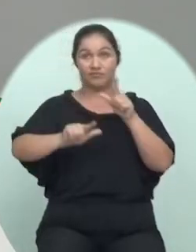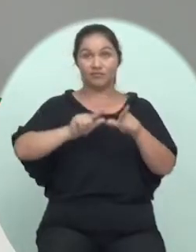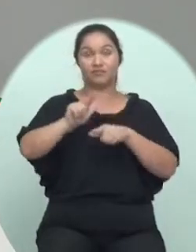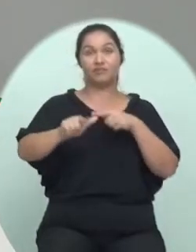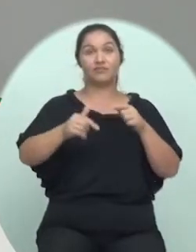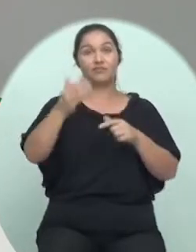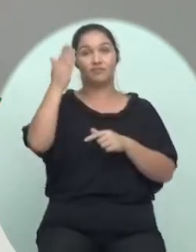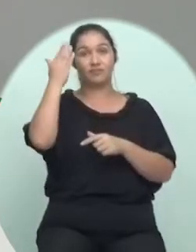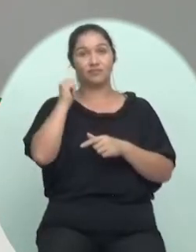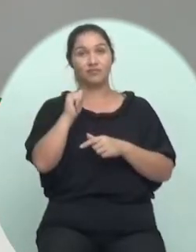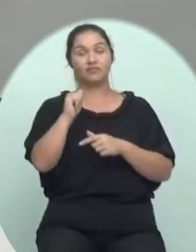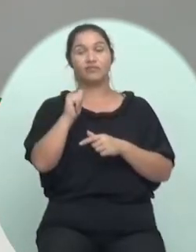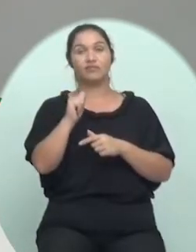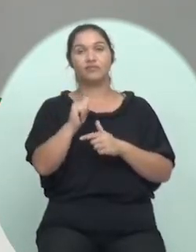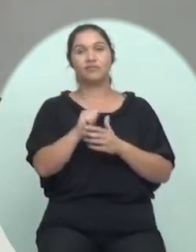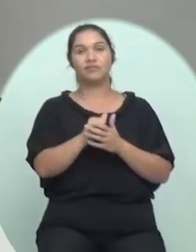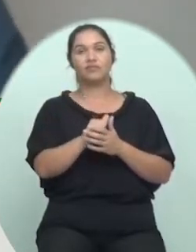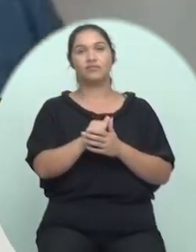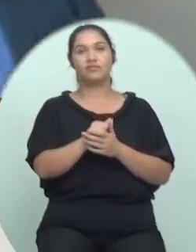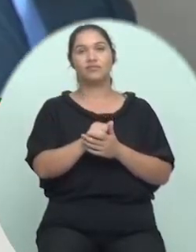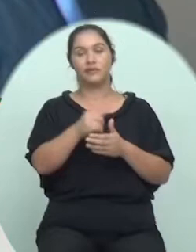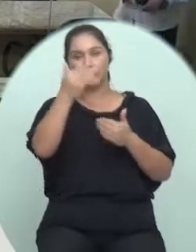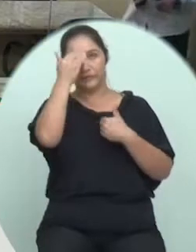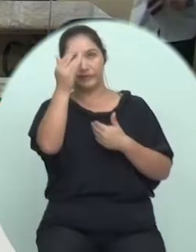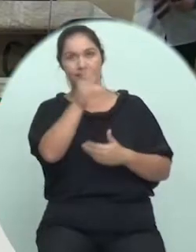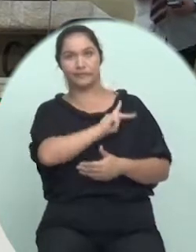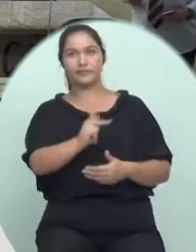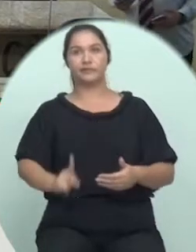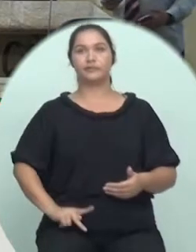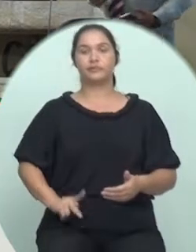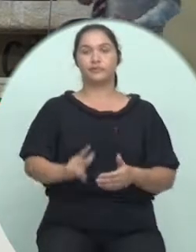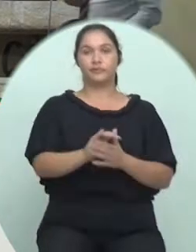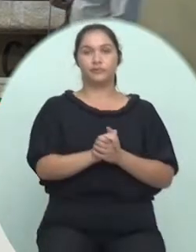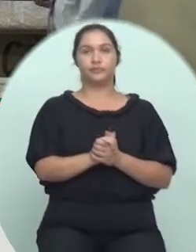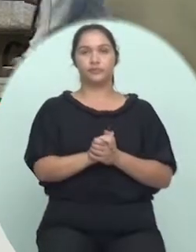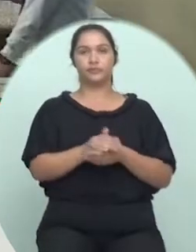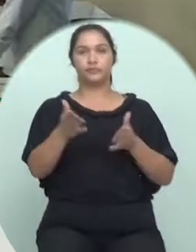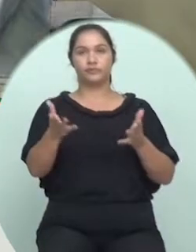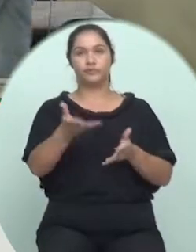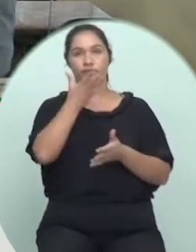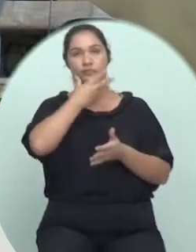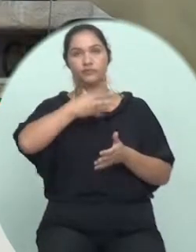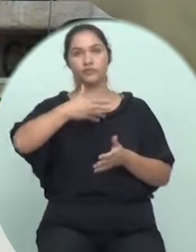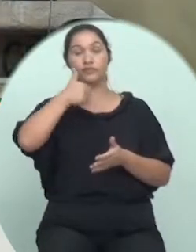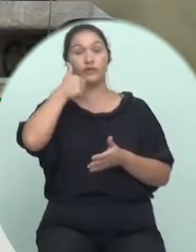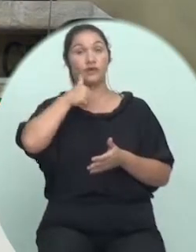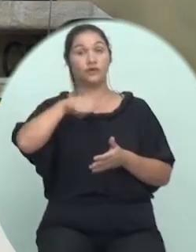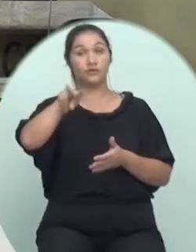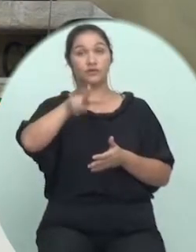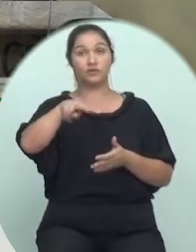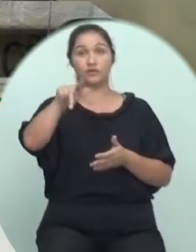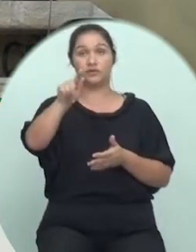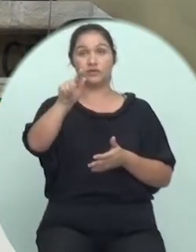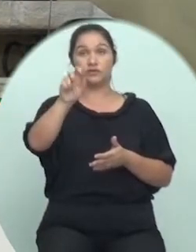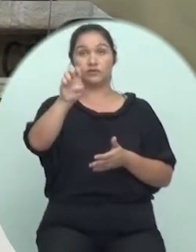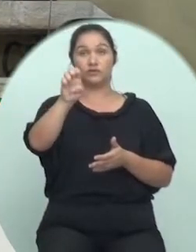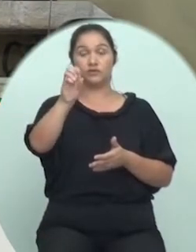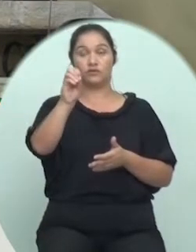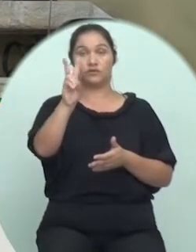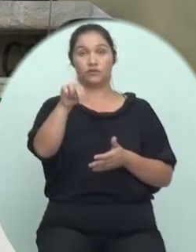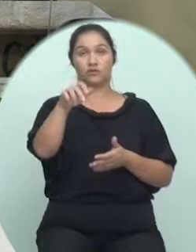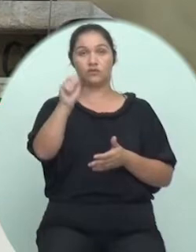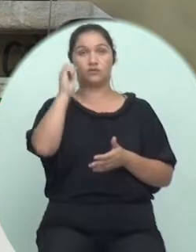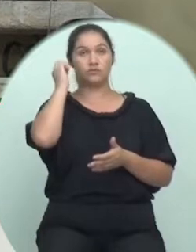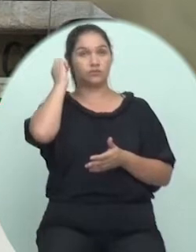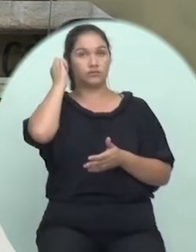Giovana, que está recebendo. Então, muito obrigado, senhor presidente. Com a palavra a vereadora Giovana Zanetti. Vossa Excelência dispõe